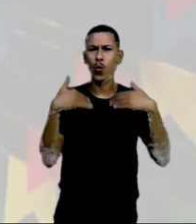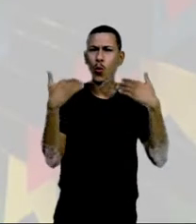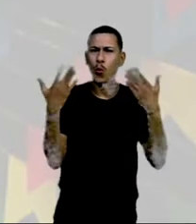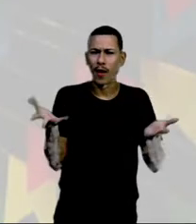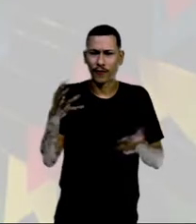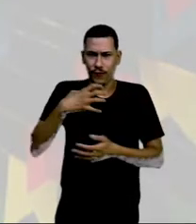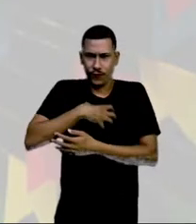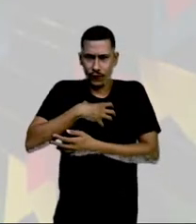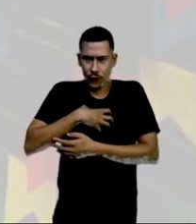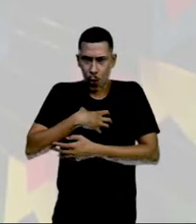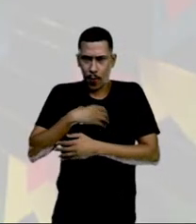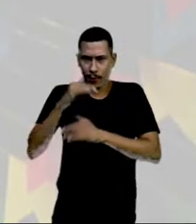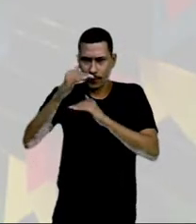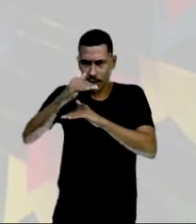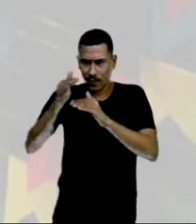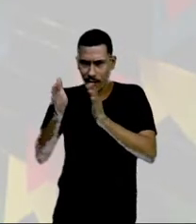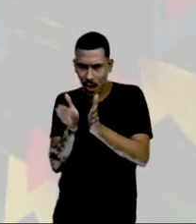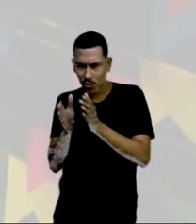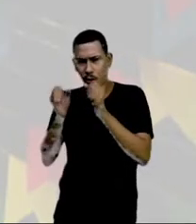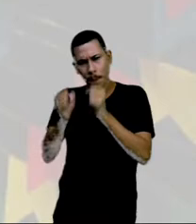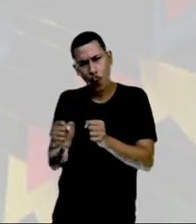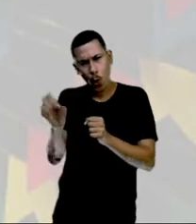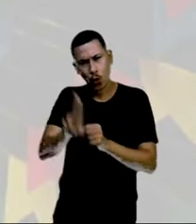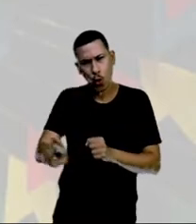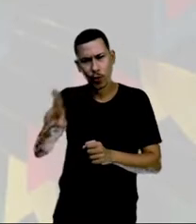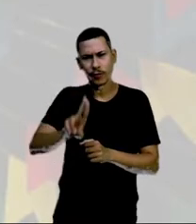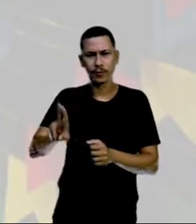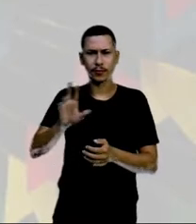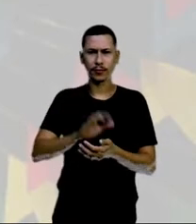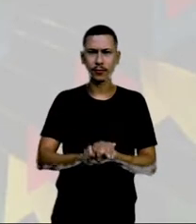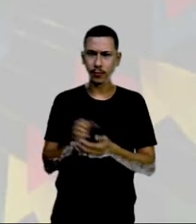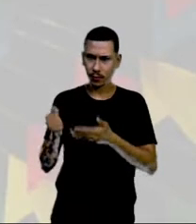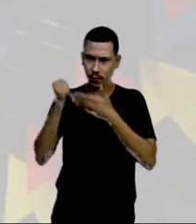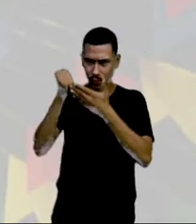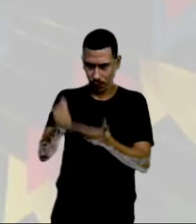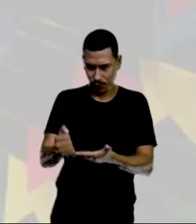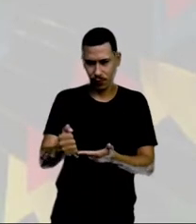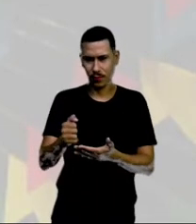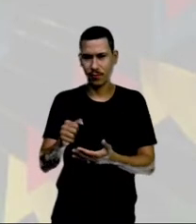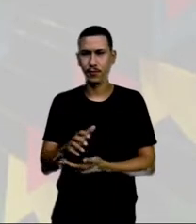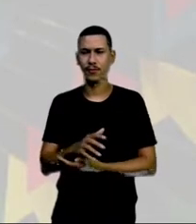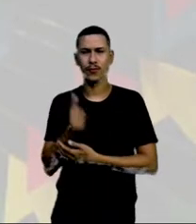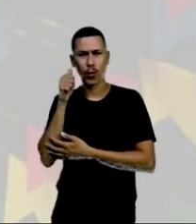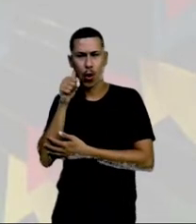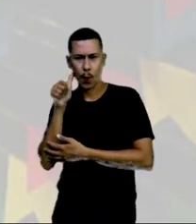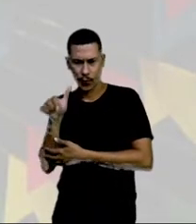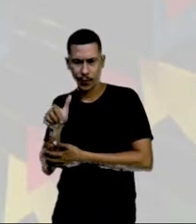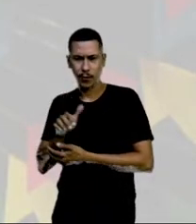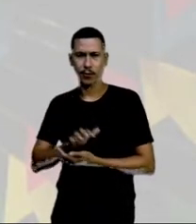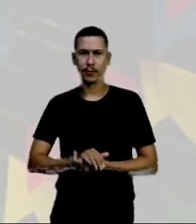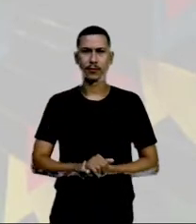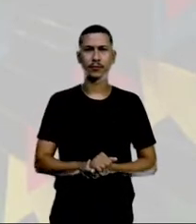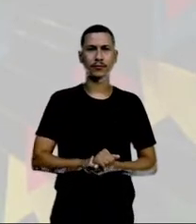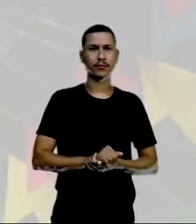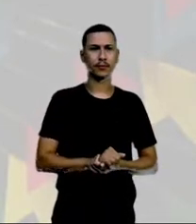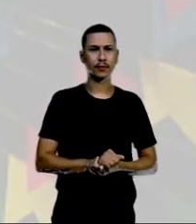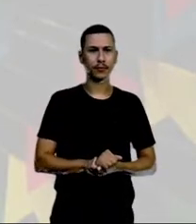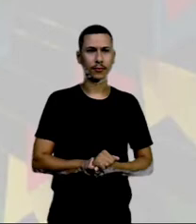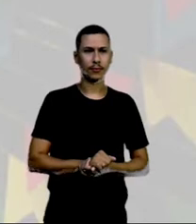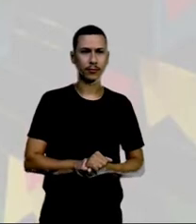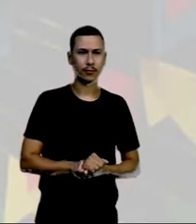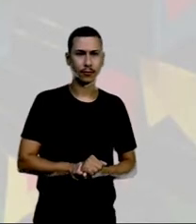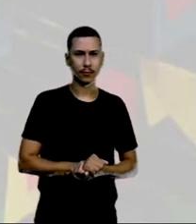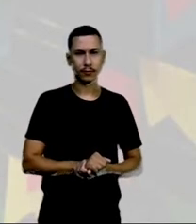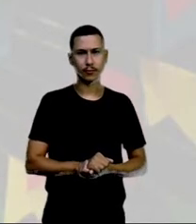possíveis formatos de caixa que a gente pode utilizar. Então, vamos ajudar aqui a tia Alice, né? E a tia Alice, ela precisa guardar essas